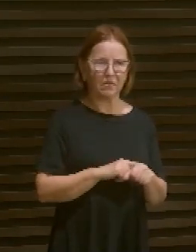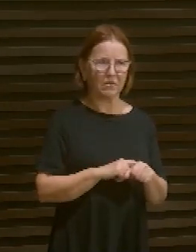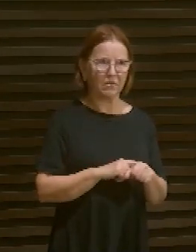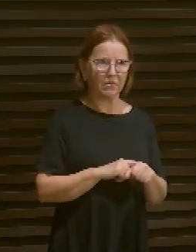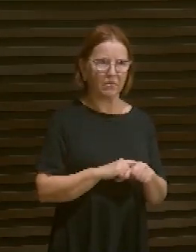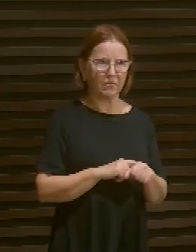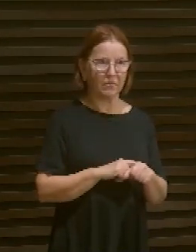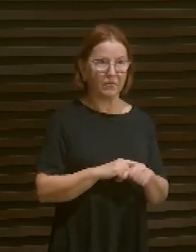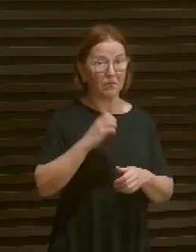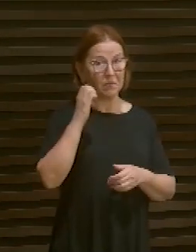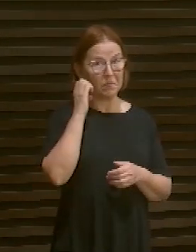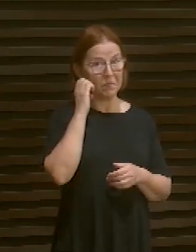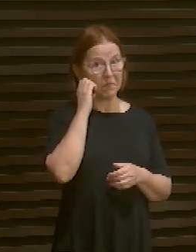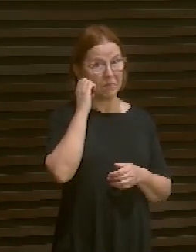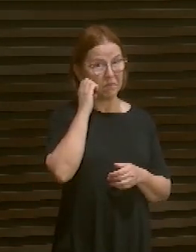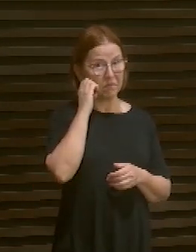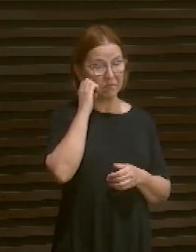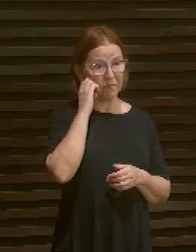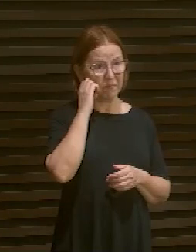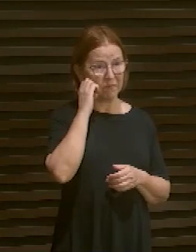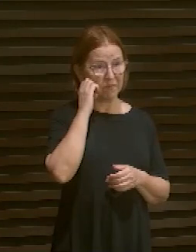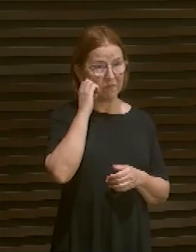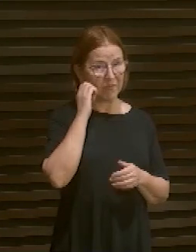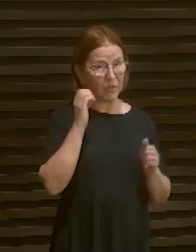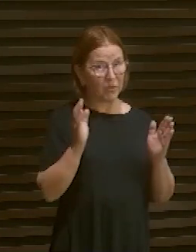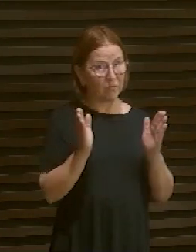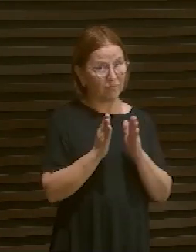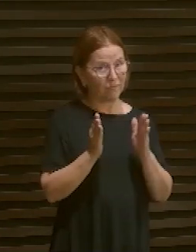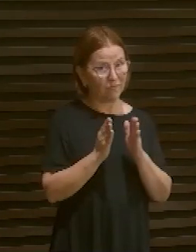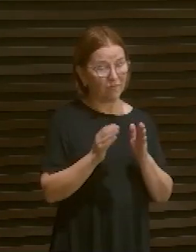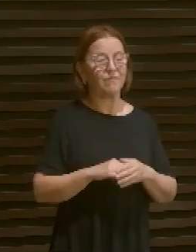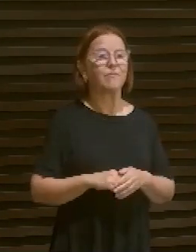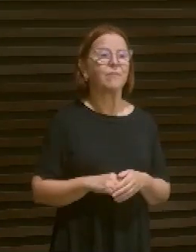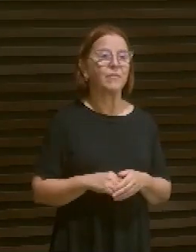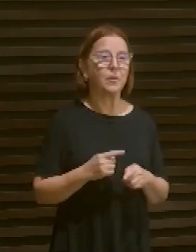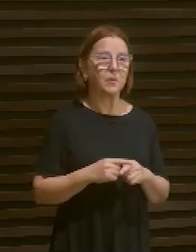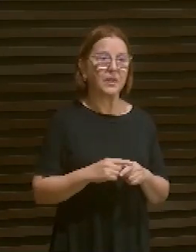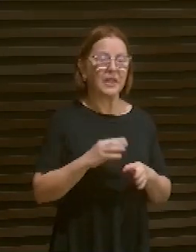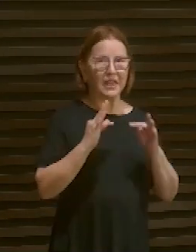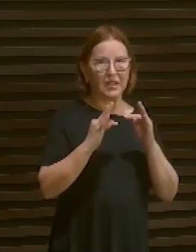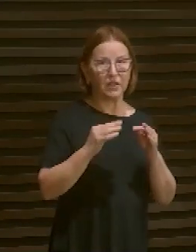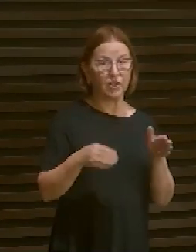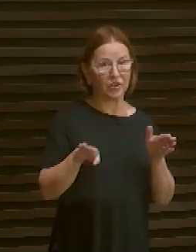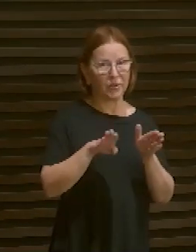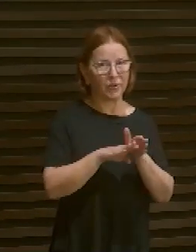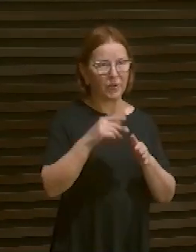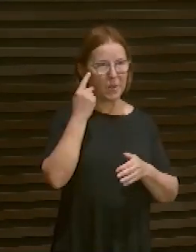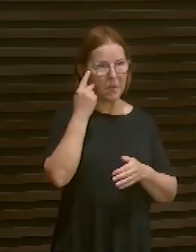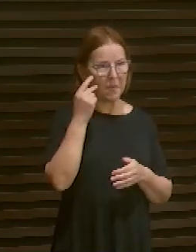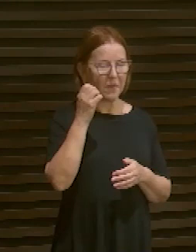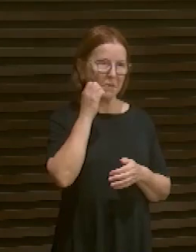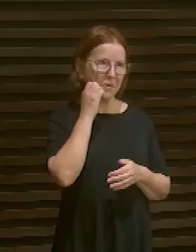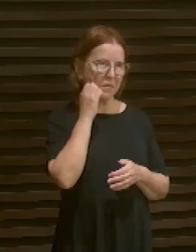de mães contado, porque já a tecnologia chegou para as mães